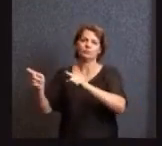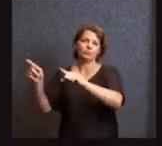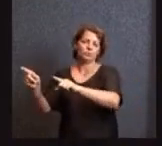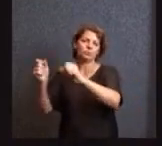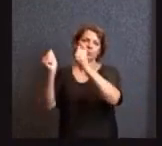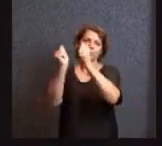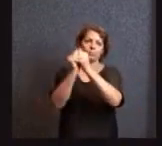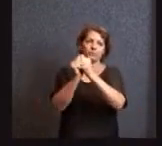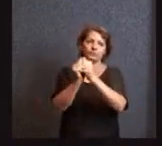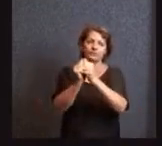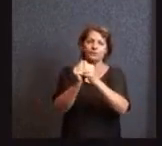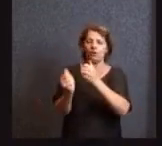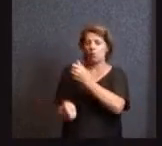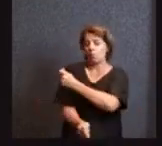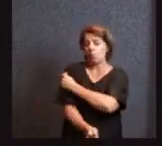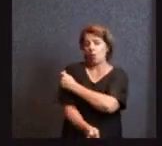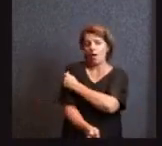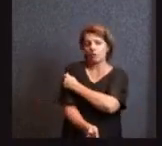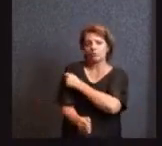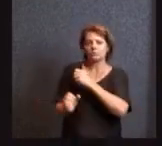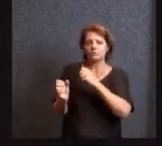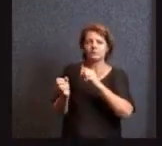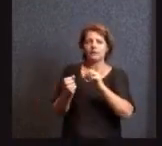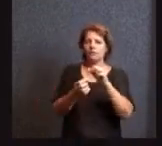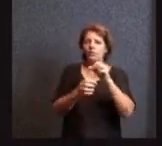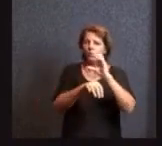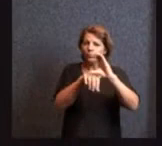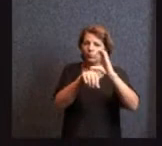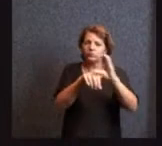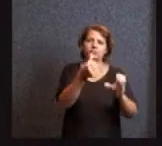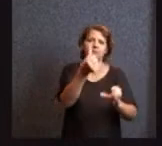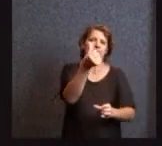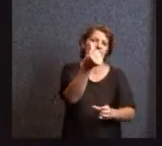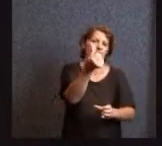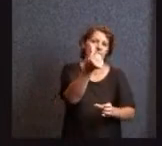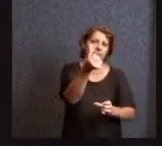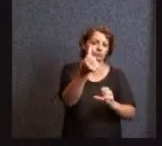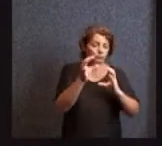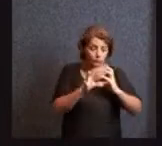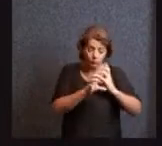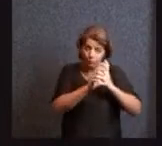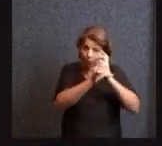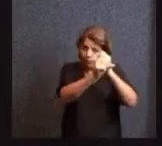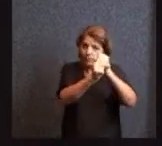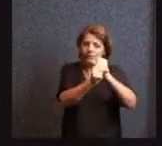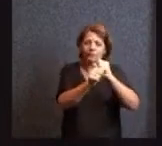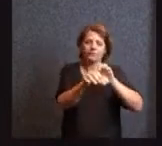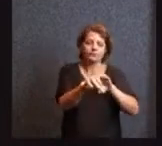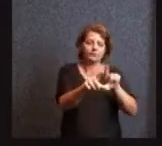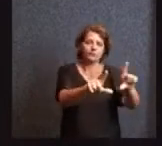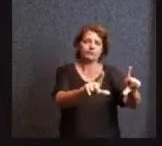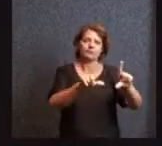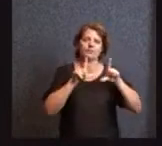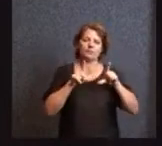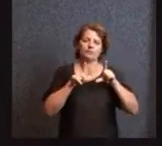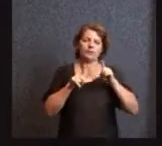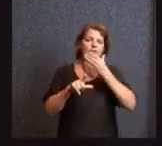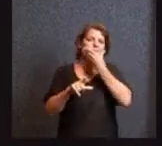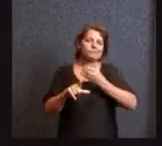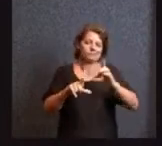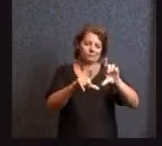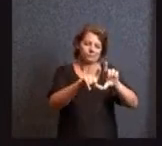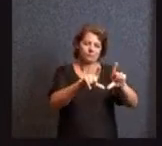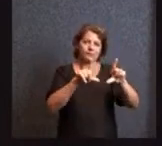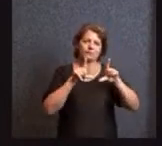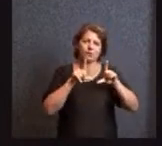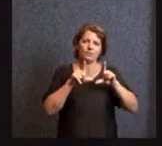alunos 6 cursos com 60 horas no total, que ao final do ano ele recebe um certificado por uma